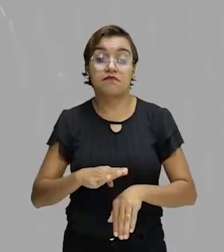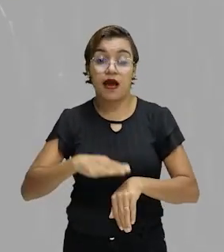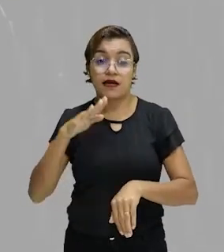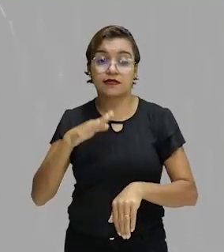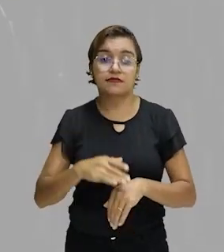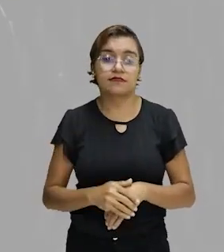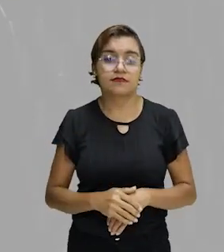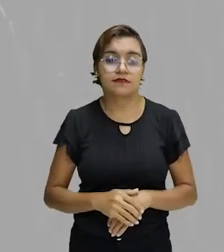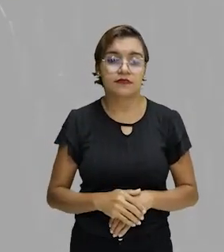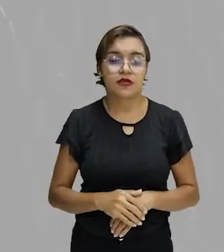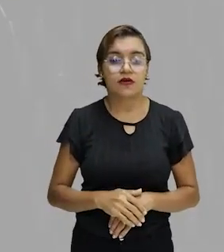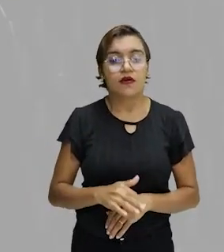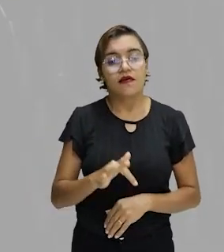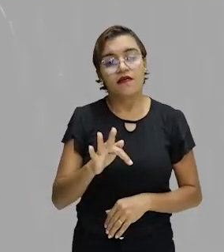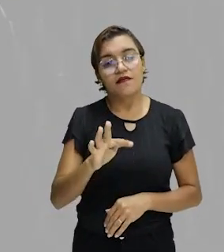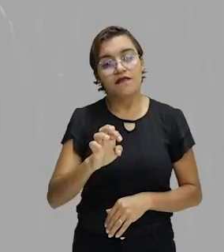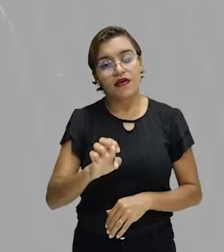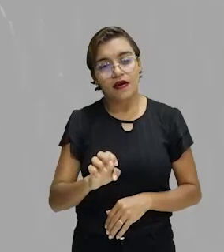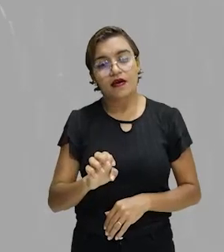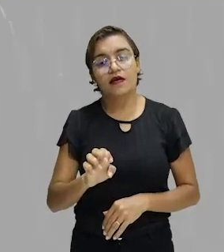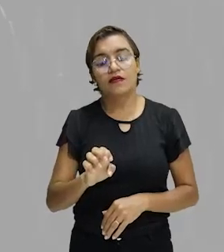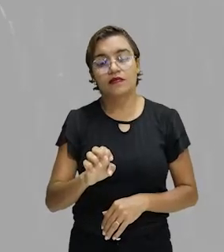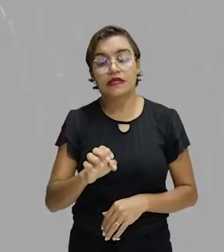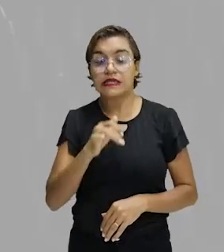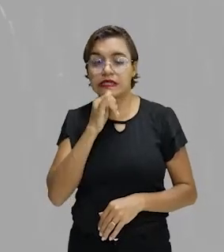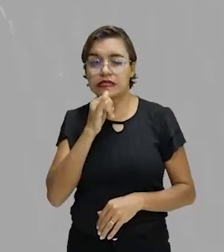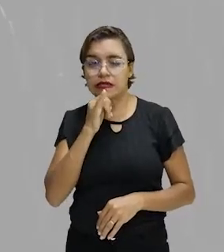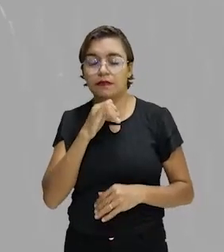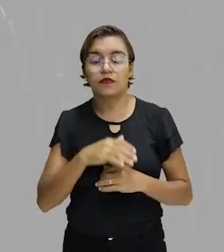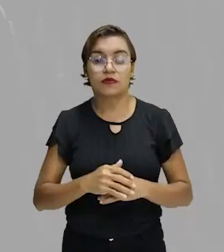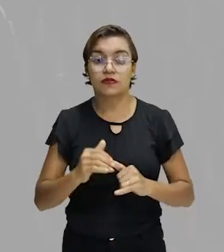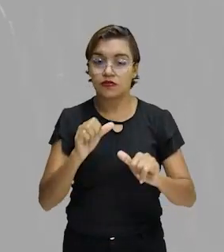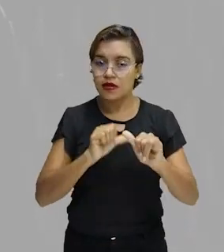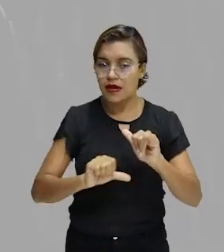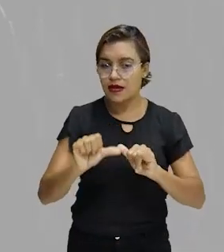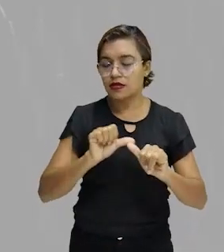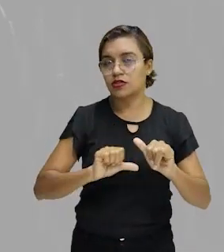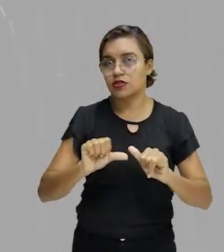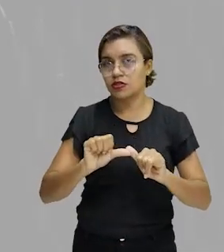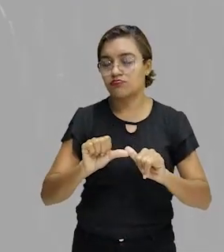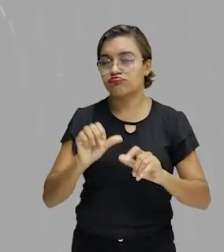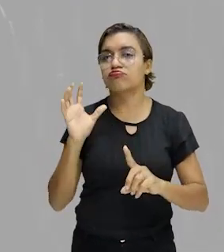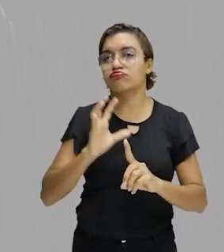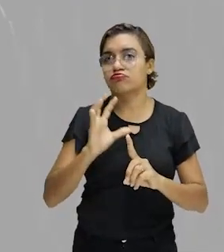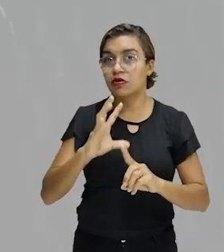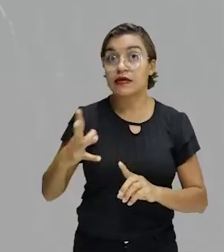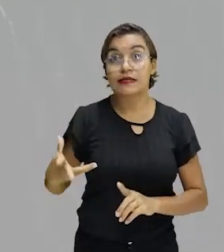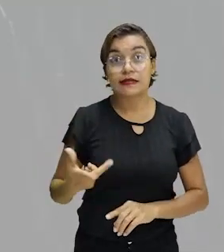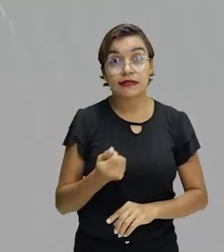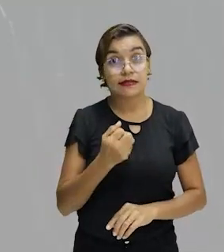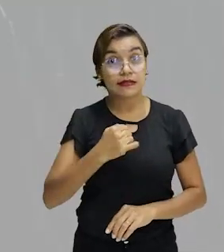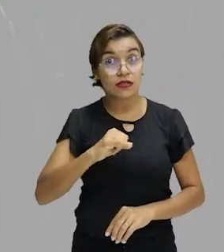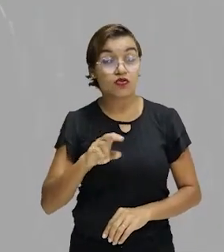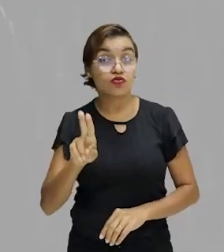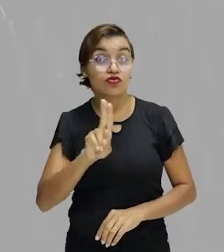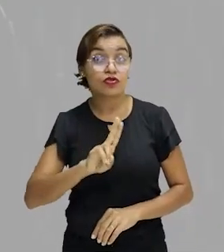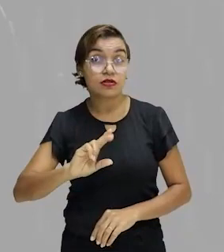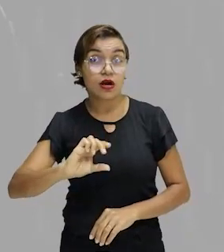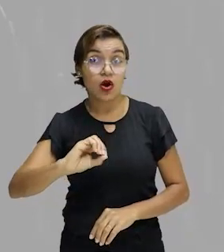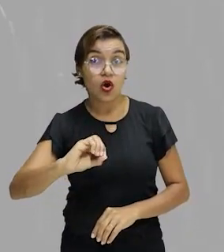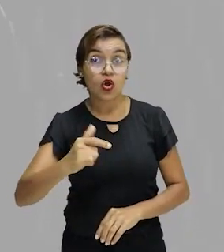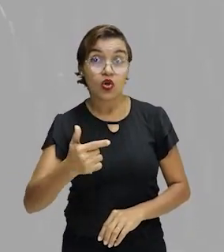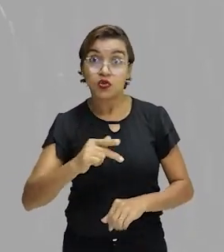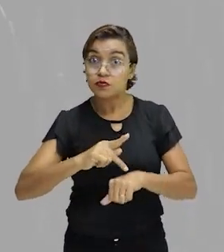limalha. Quanto maior for a concentração dos reagentes, então eu consigo acelerar se utilizar o oxigênio